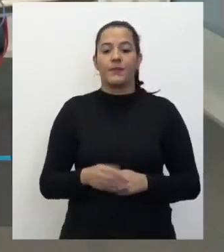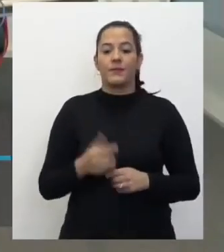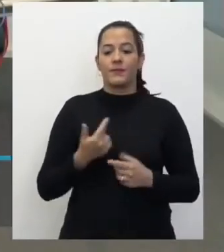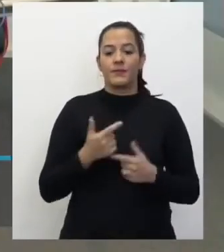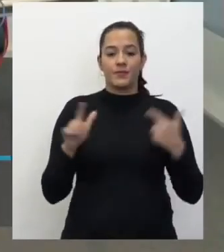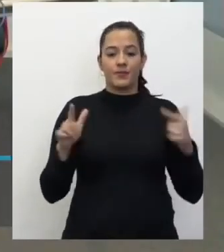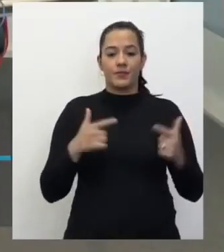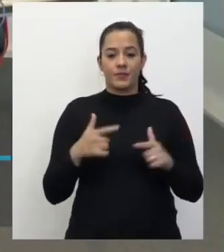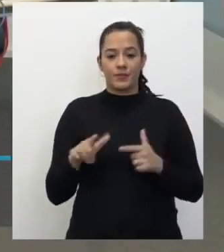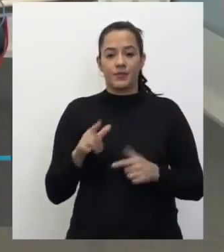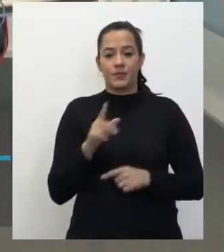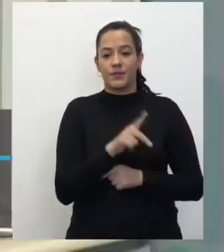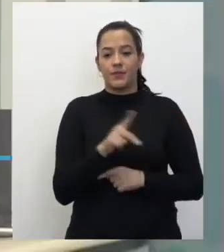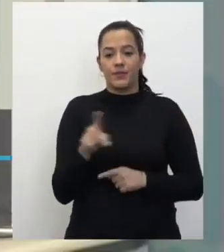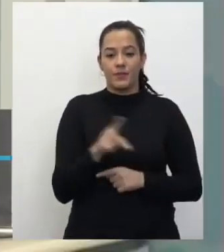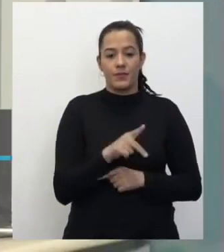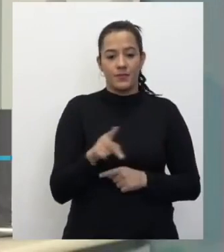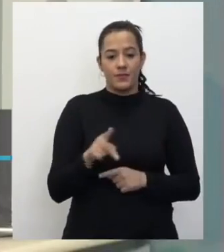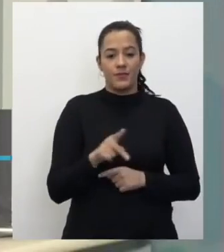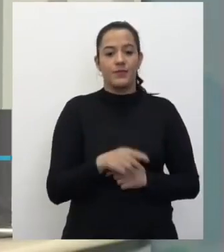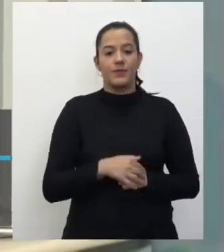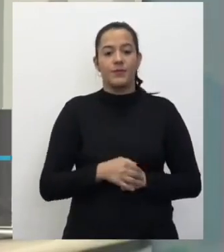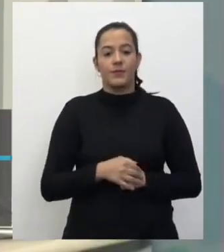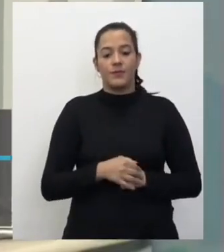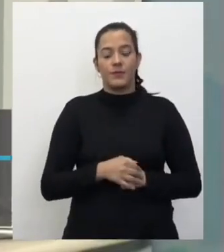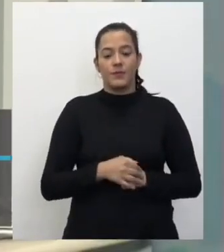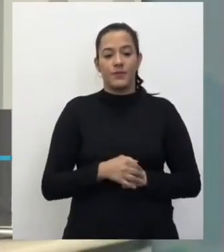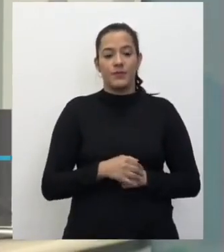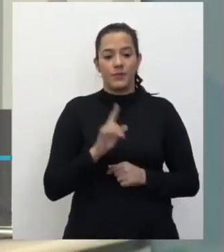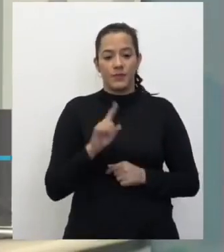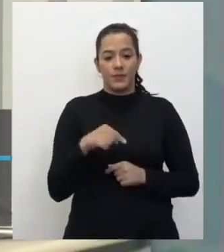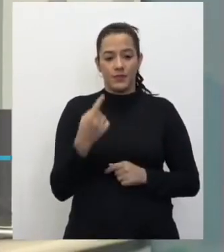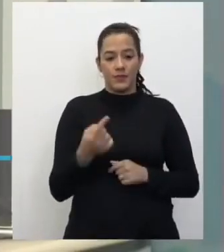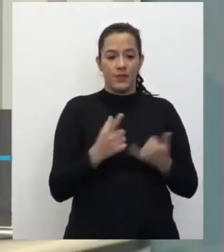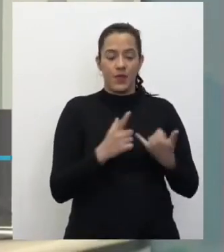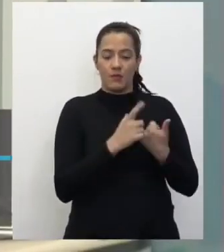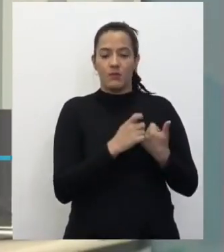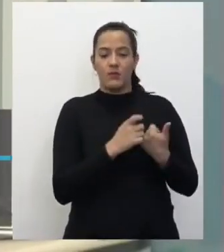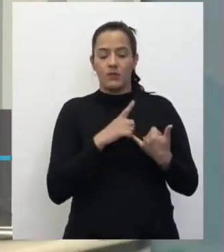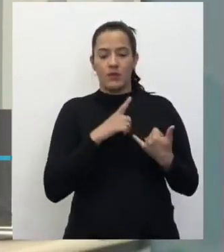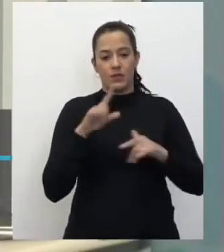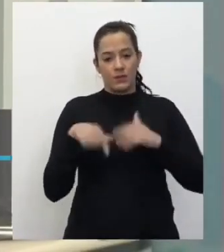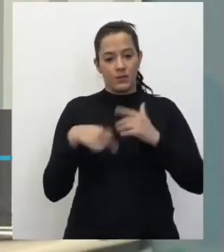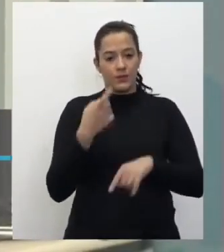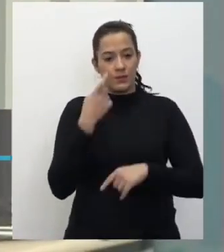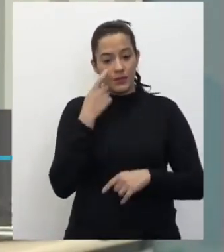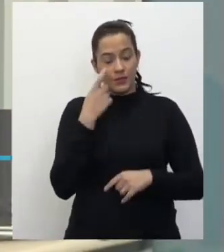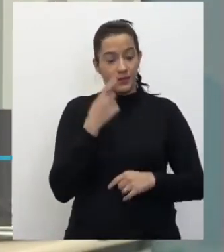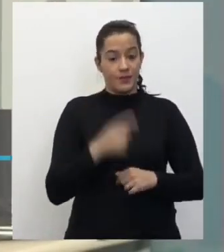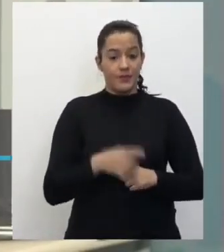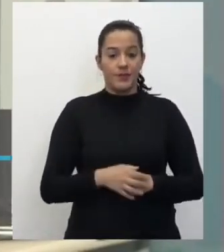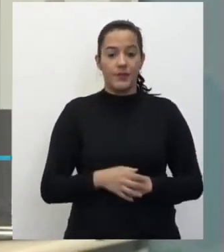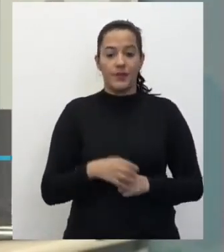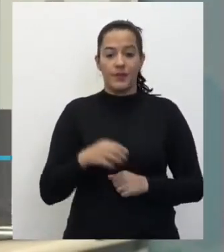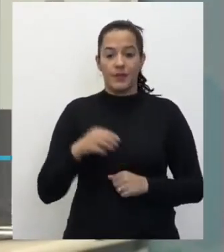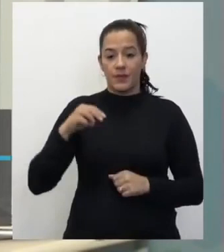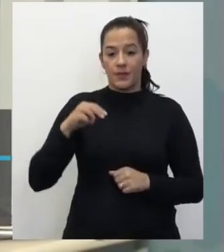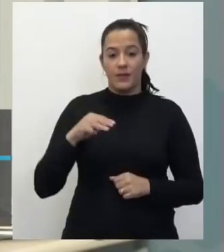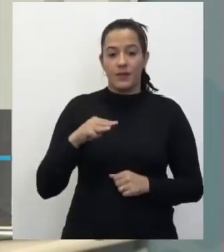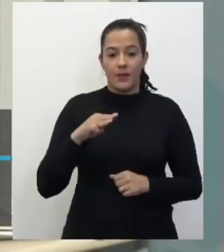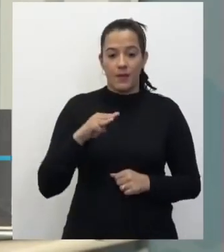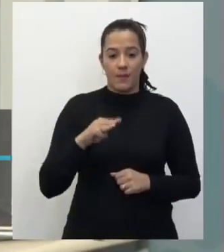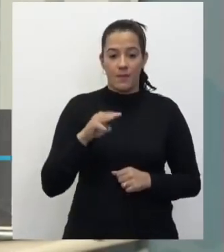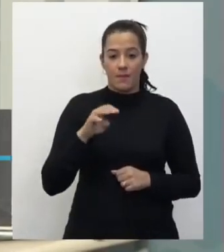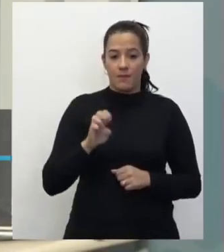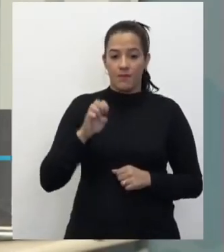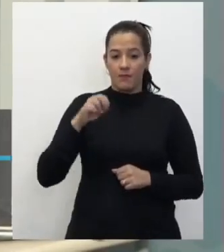outra. Teve uma professora, eu não anotei, mas eu depois tirei o print, quero ver. Uma professora no chat que ela falou assim, olha, o Memórias Póstumas de Brás Cubas,